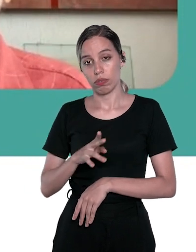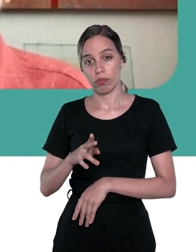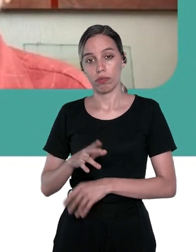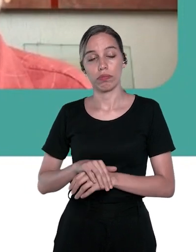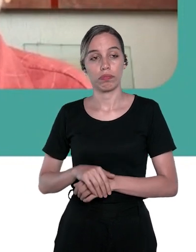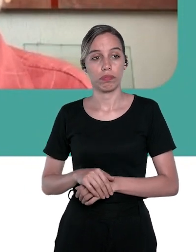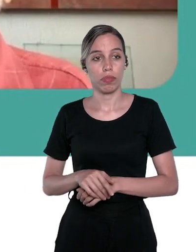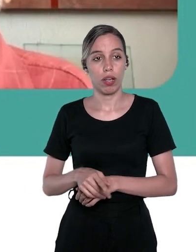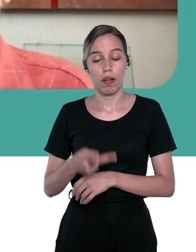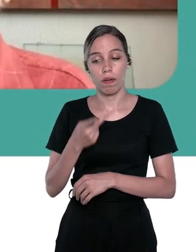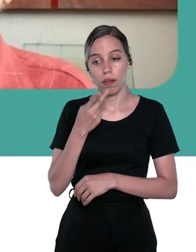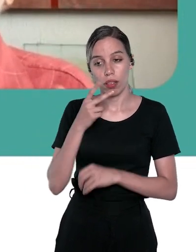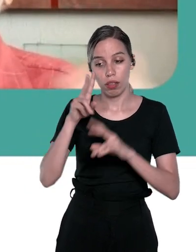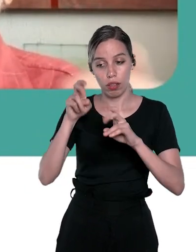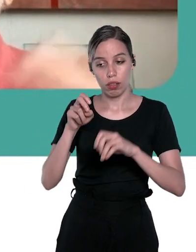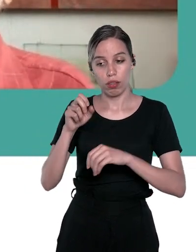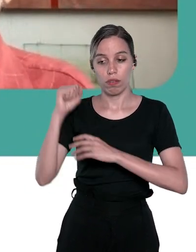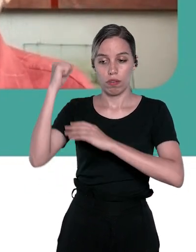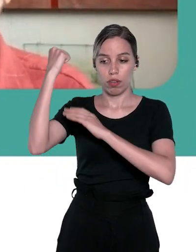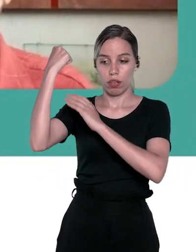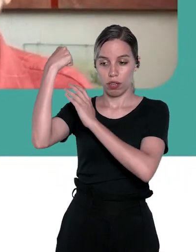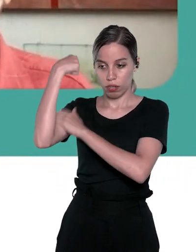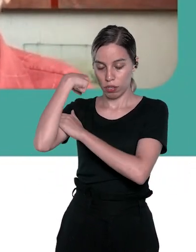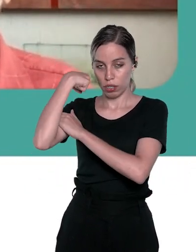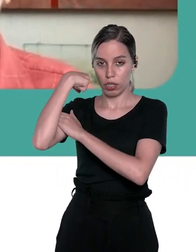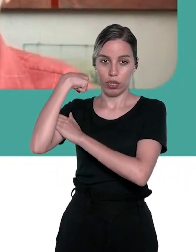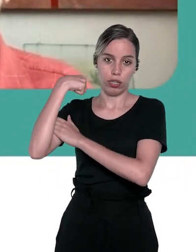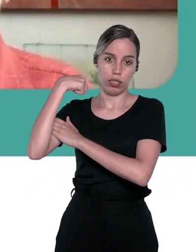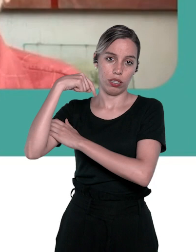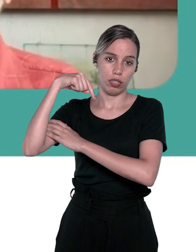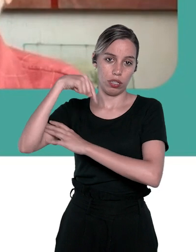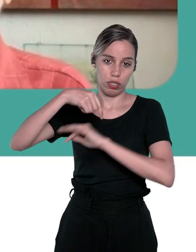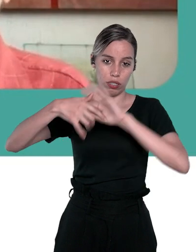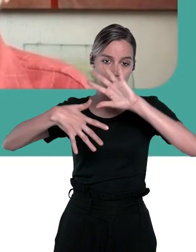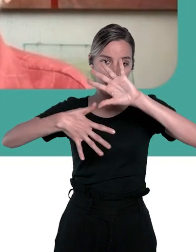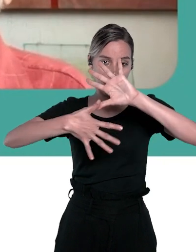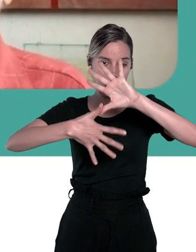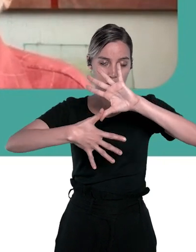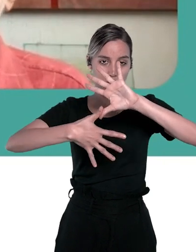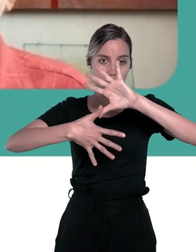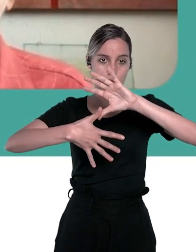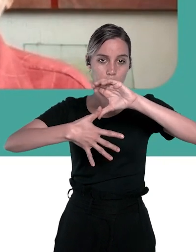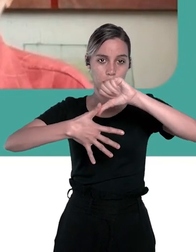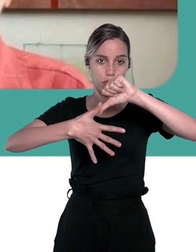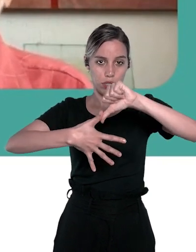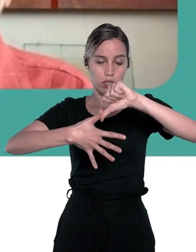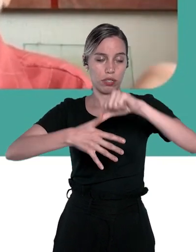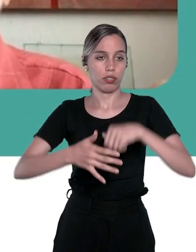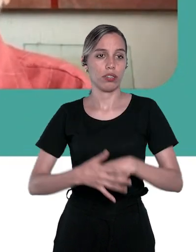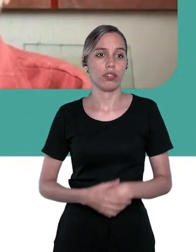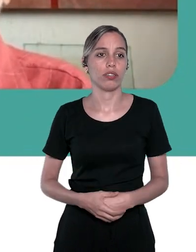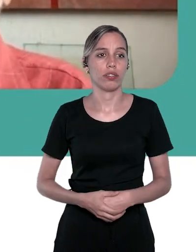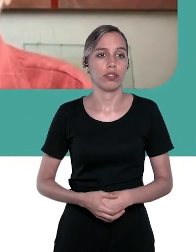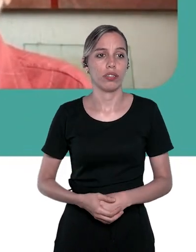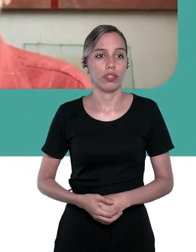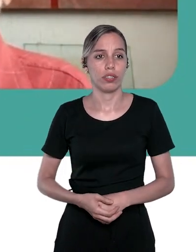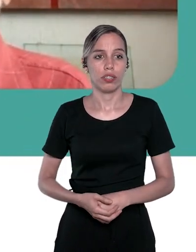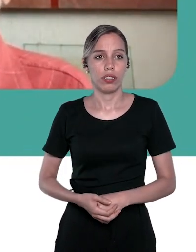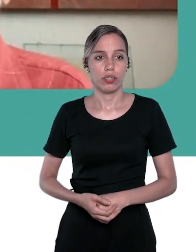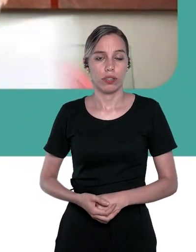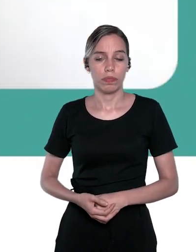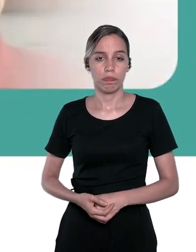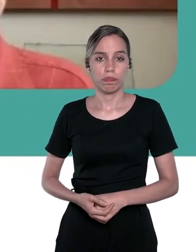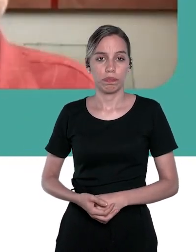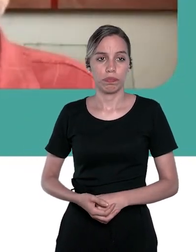chama O Feminismo na América Latina, em que ela tem um capítulo dedicado ao